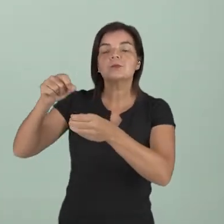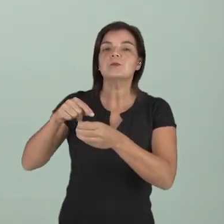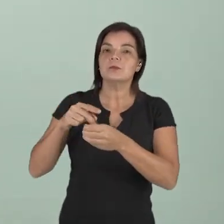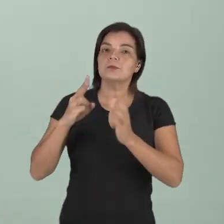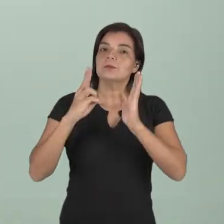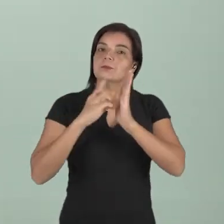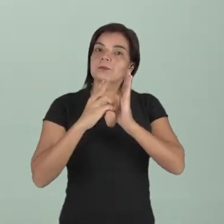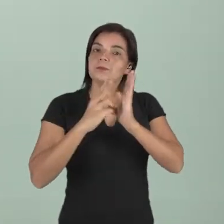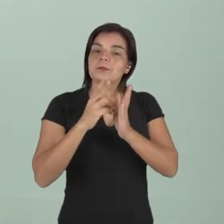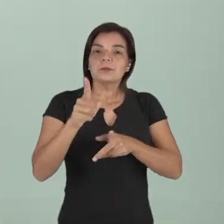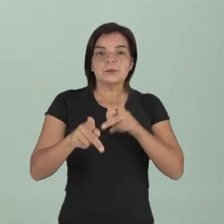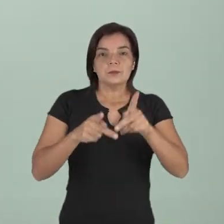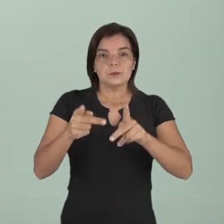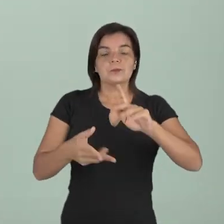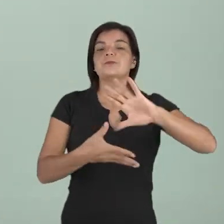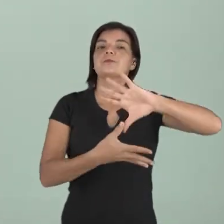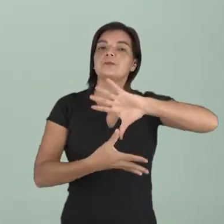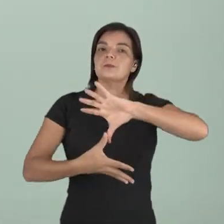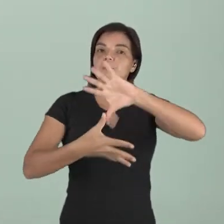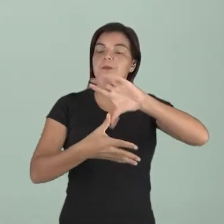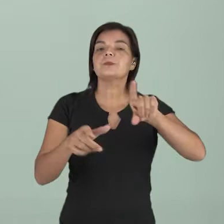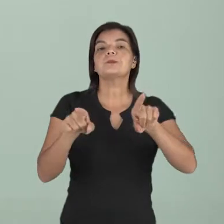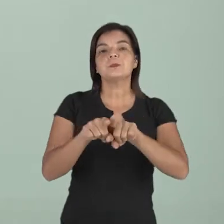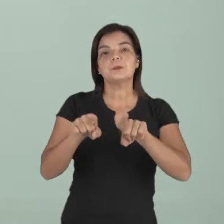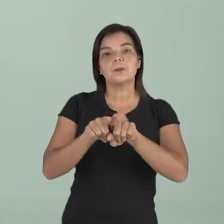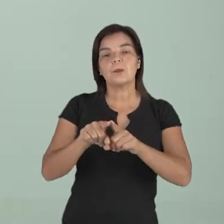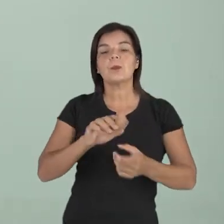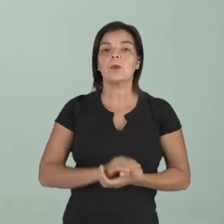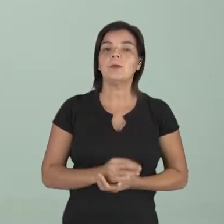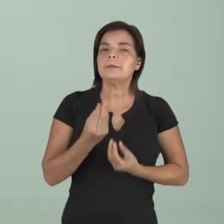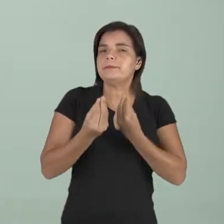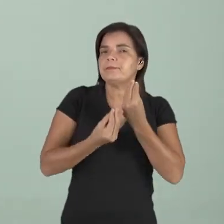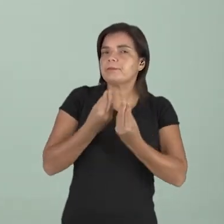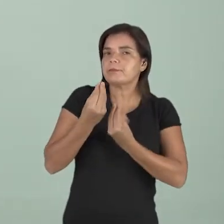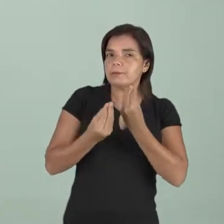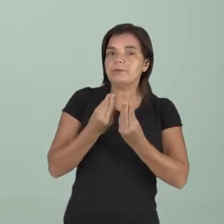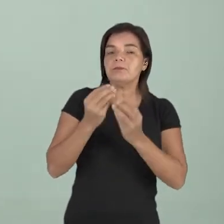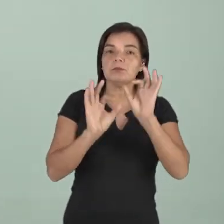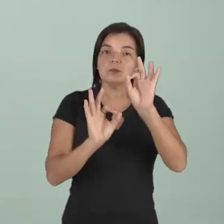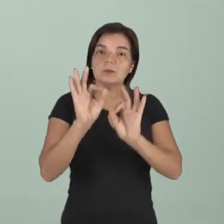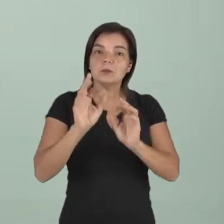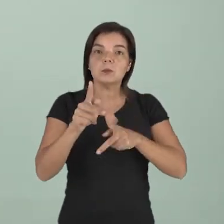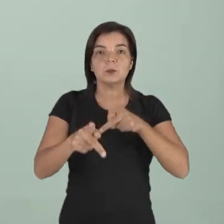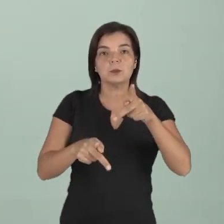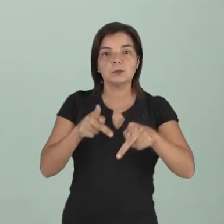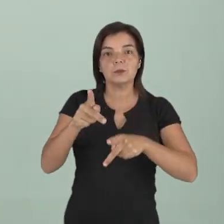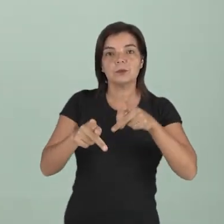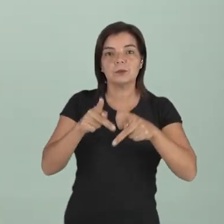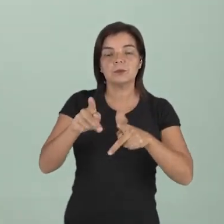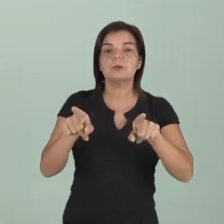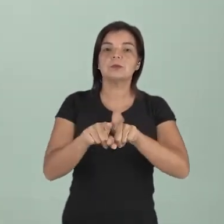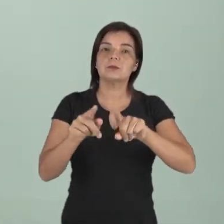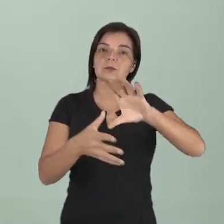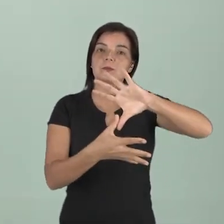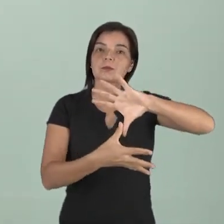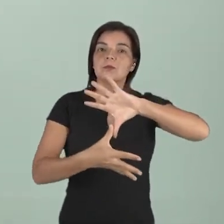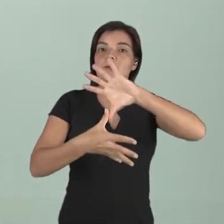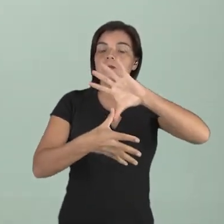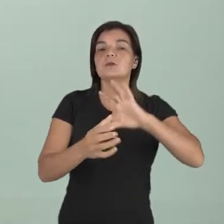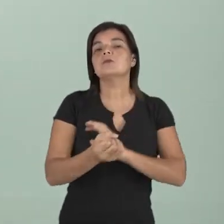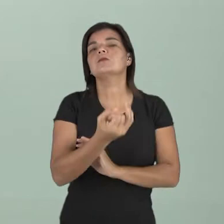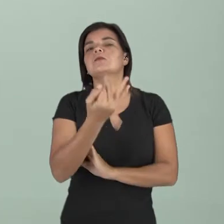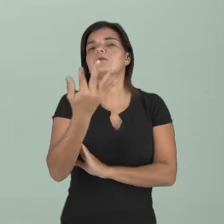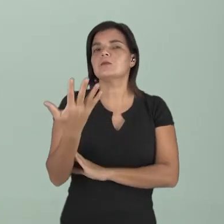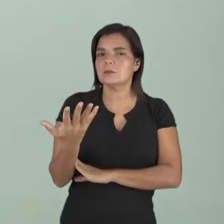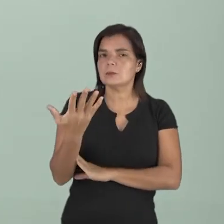desses povos indígenas na América, então a gente viu um pouquinho de como que se deu a formação desses povos indígenas na América, quais são